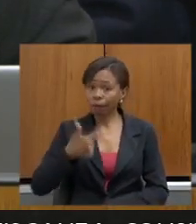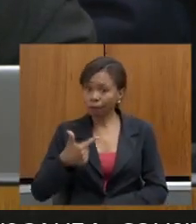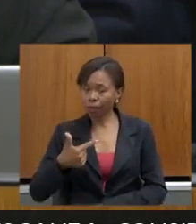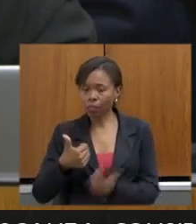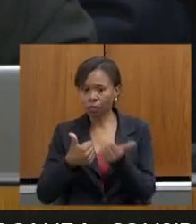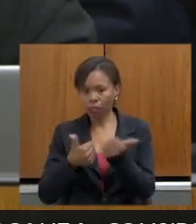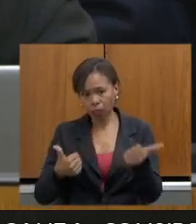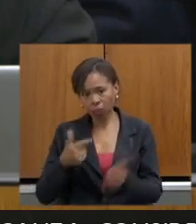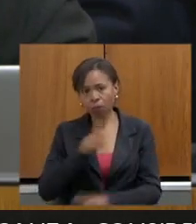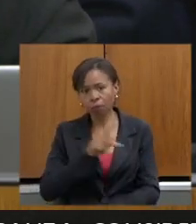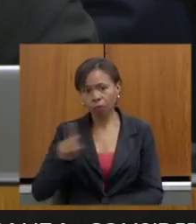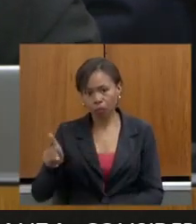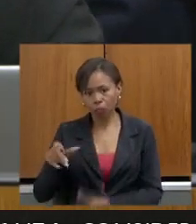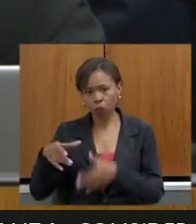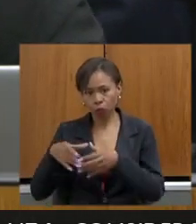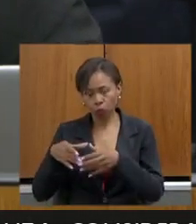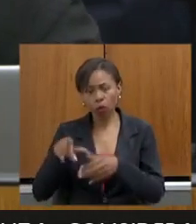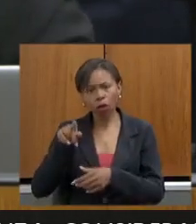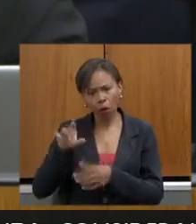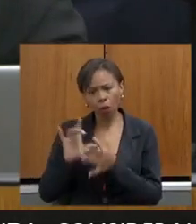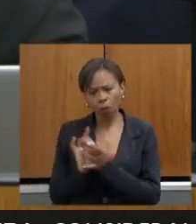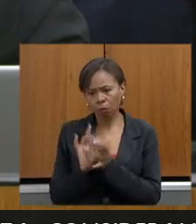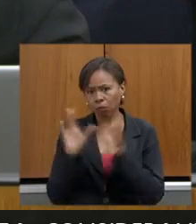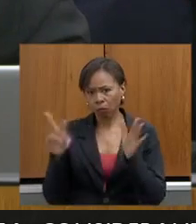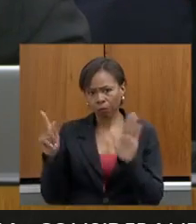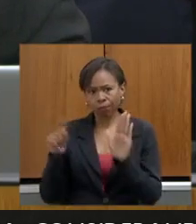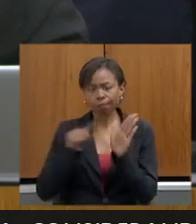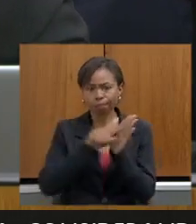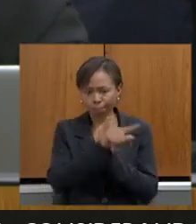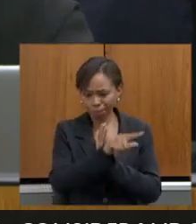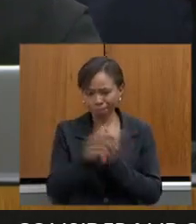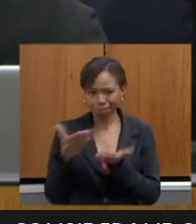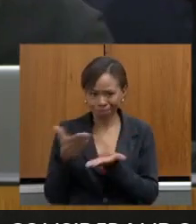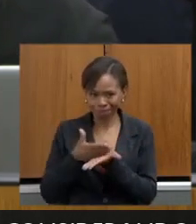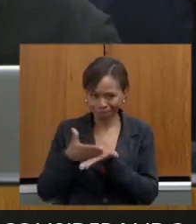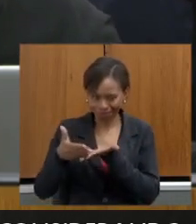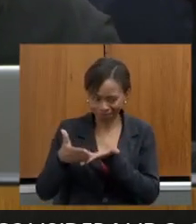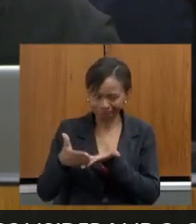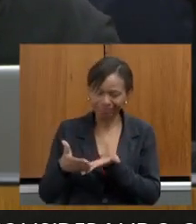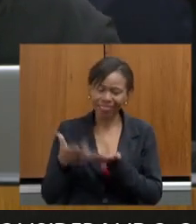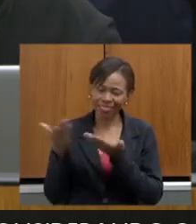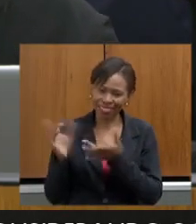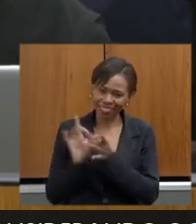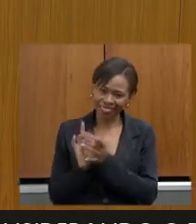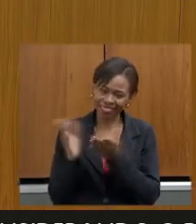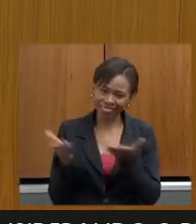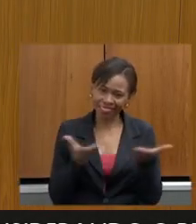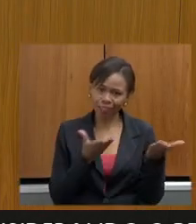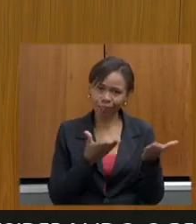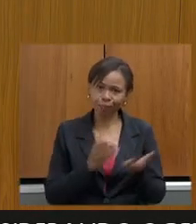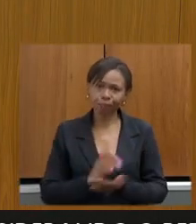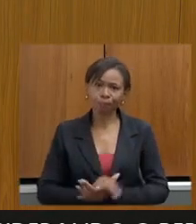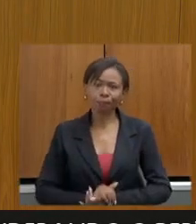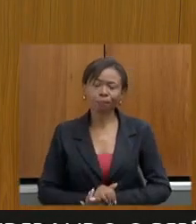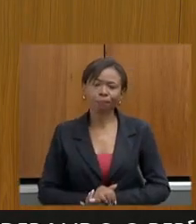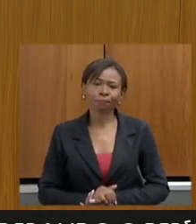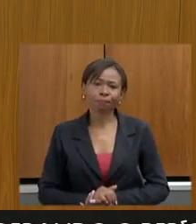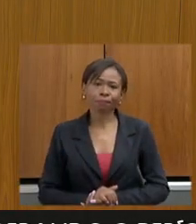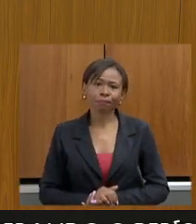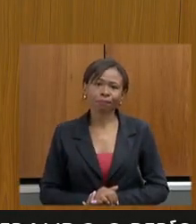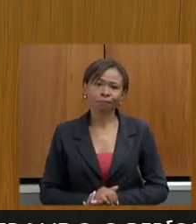para que possa fazer com as suas perguntas iniciais e tava cheio a vossa excelência é a palavra